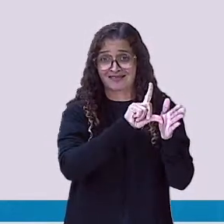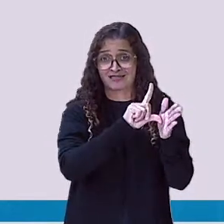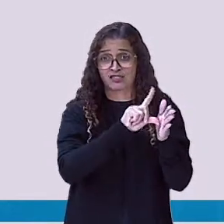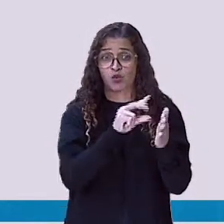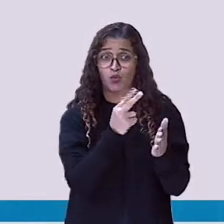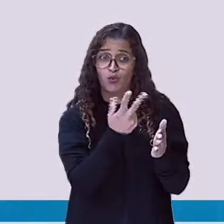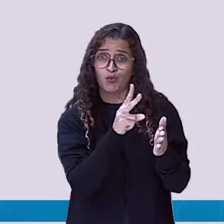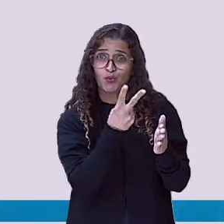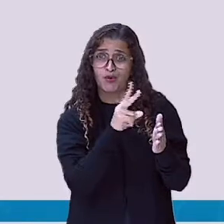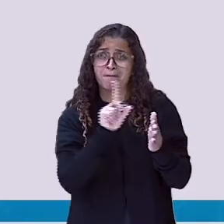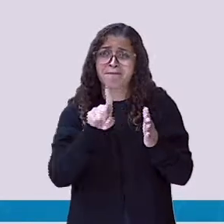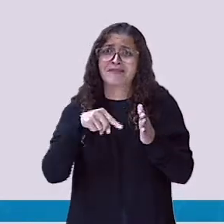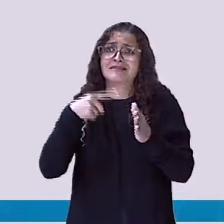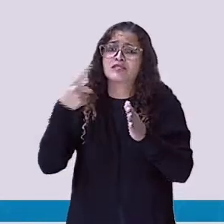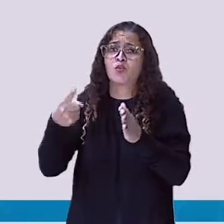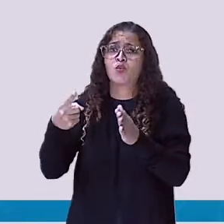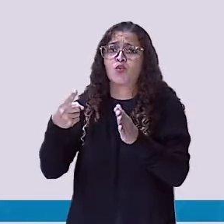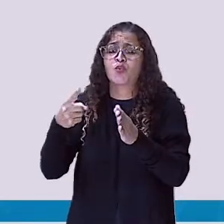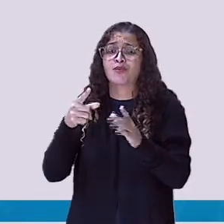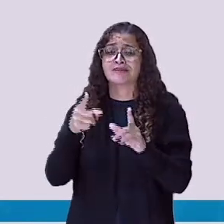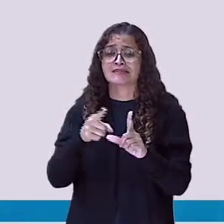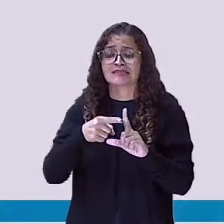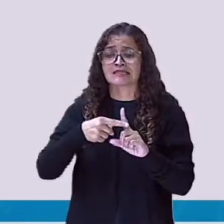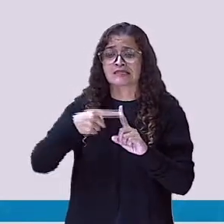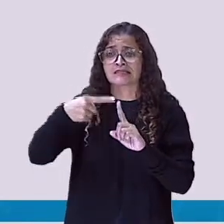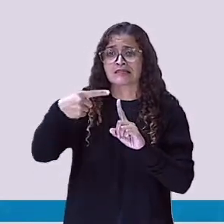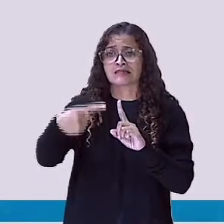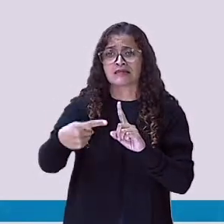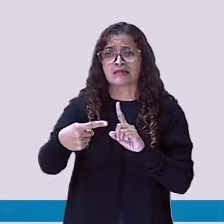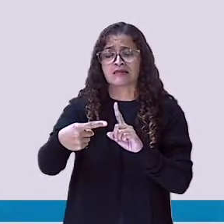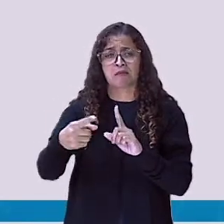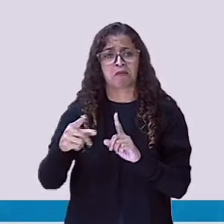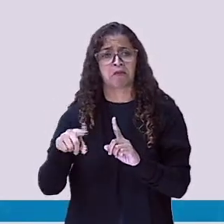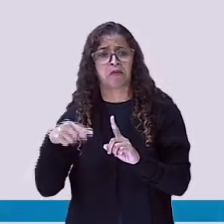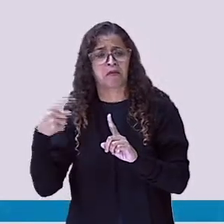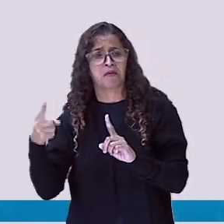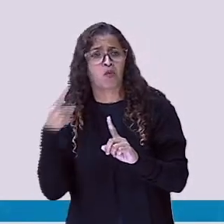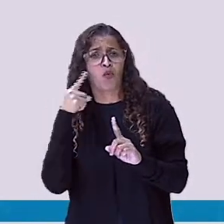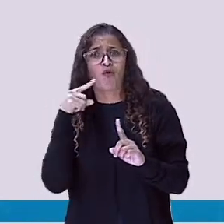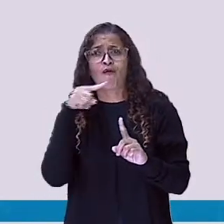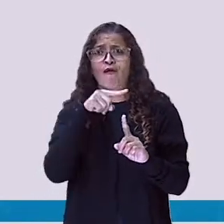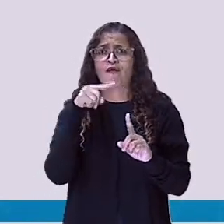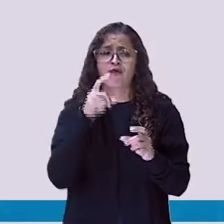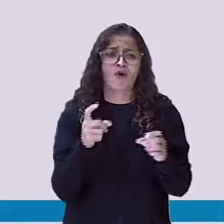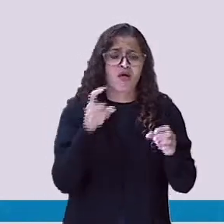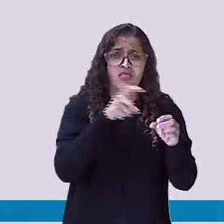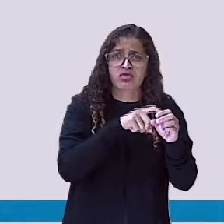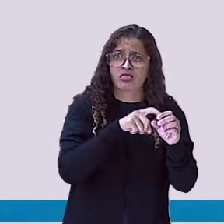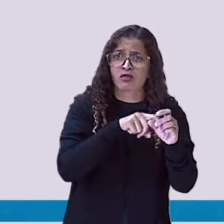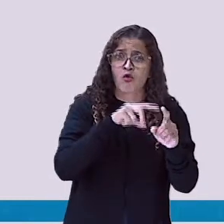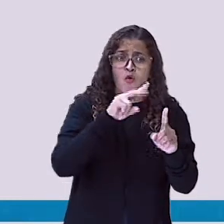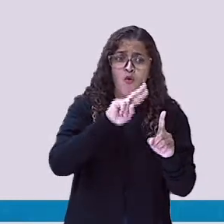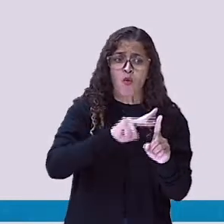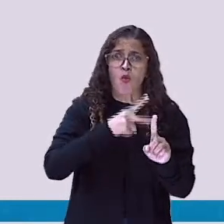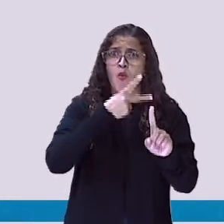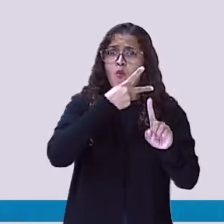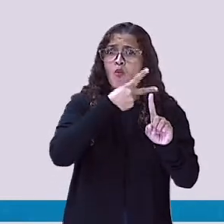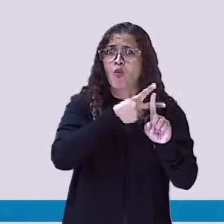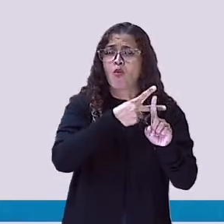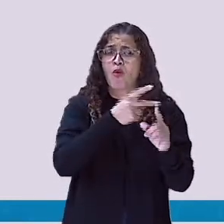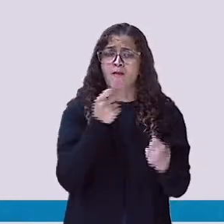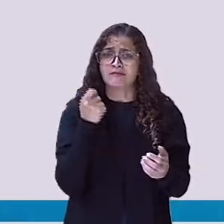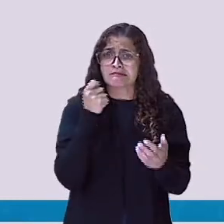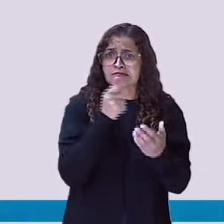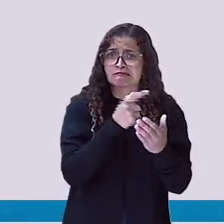Então, quando o preço dobra, significa que é o mesmo valor mais uma vez. Não é